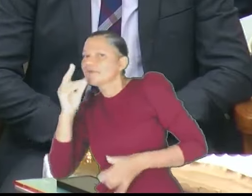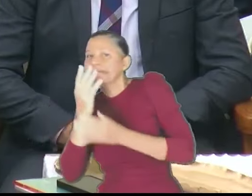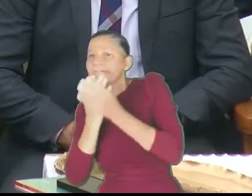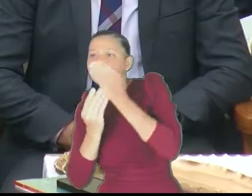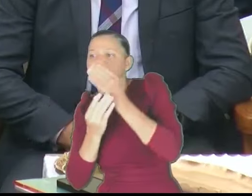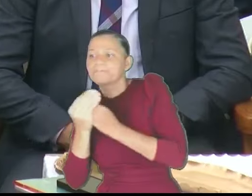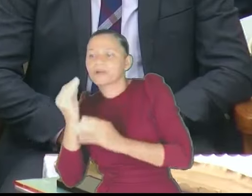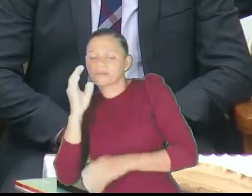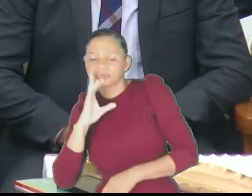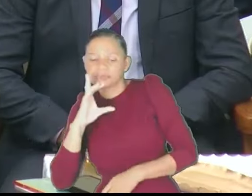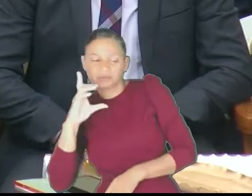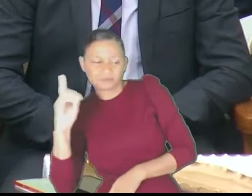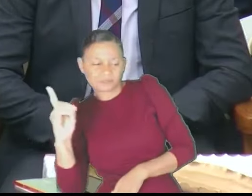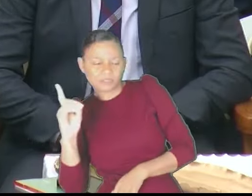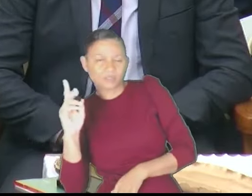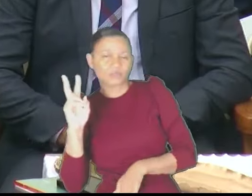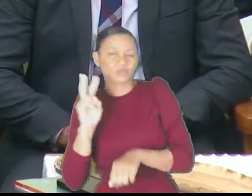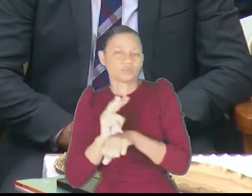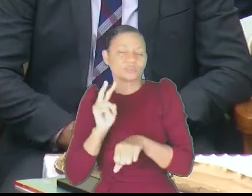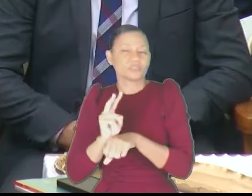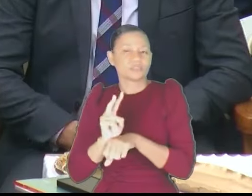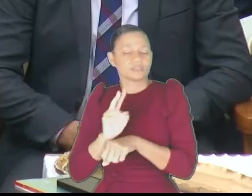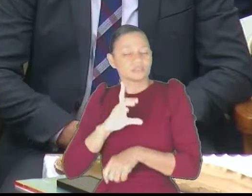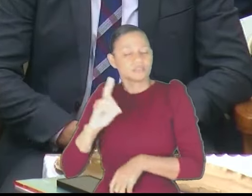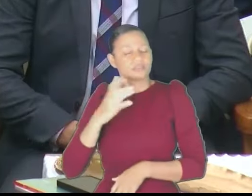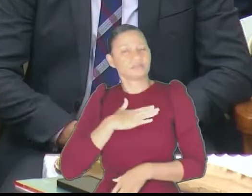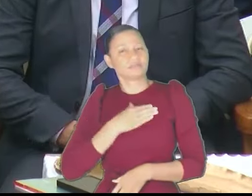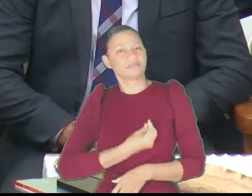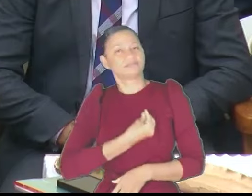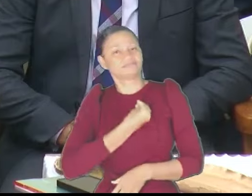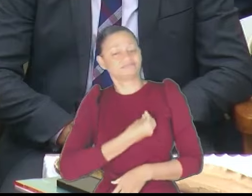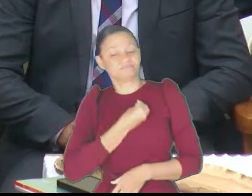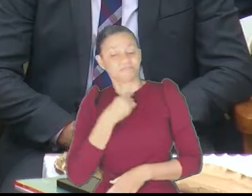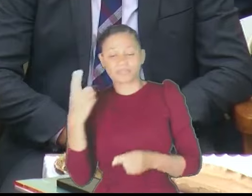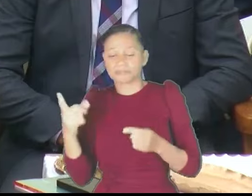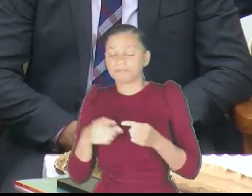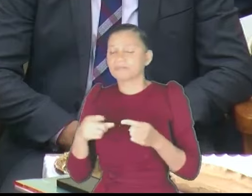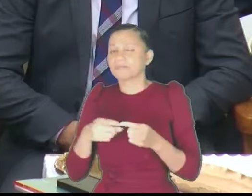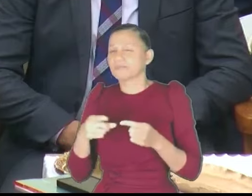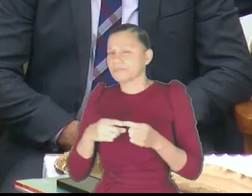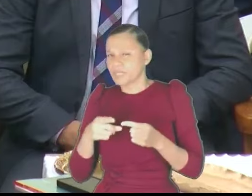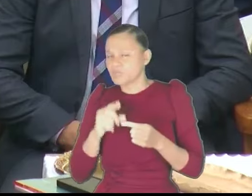a provisão de Deus sobre a minha vida. A primeira vez de forma